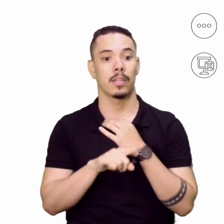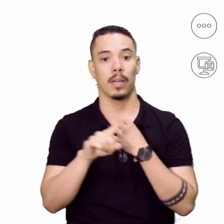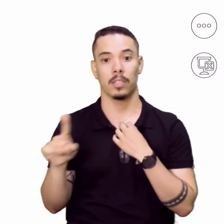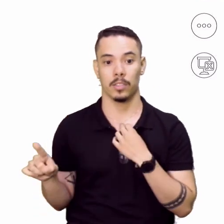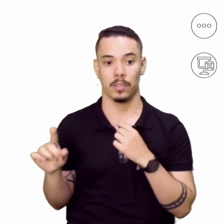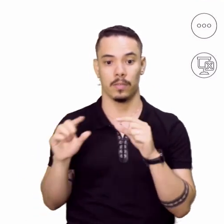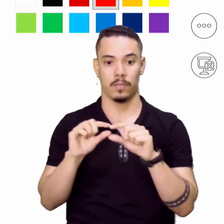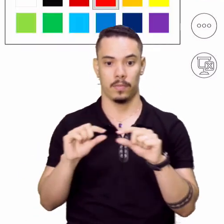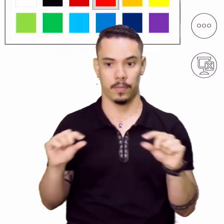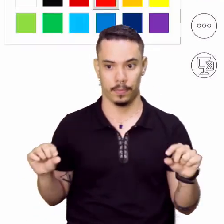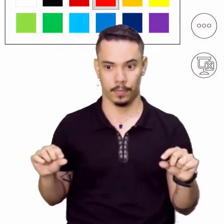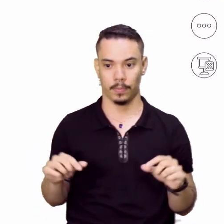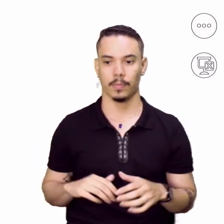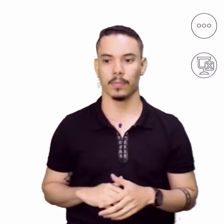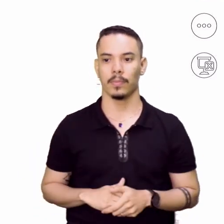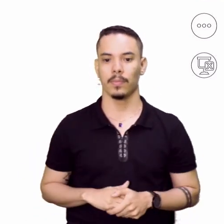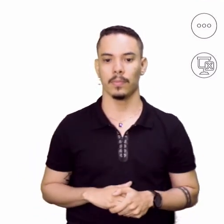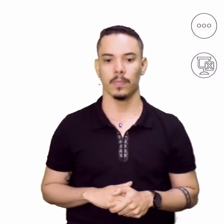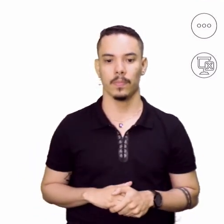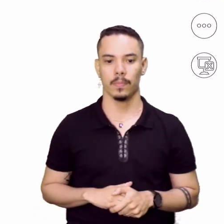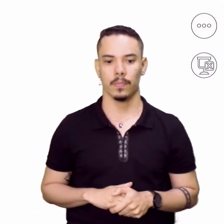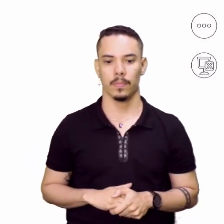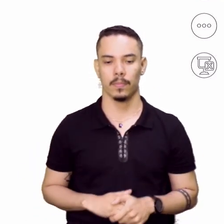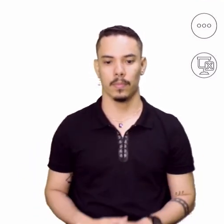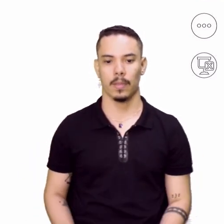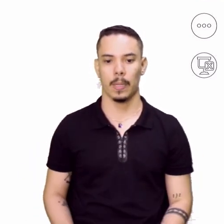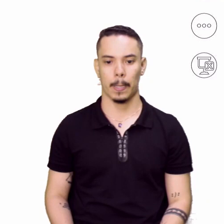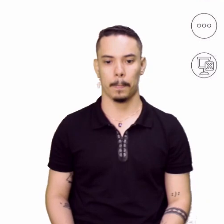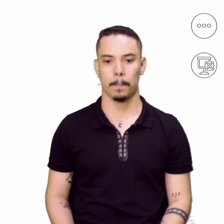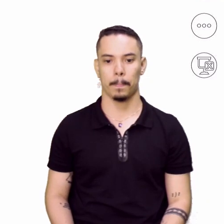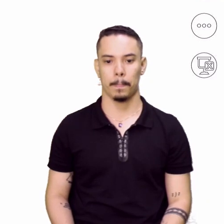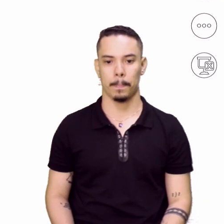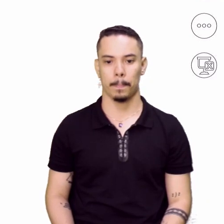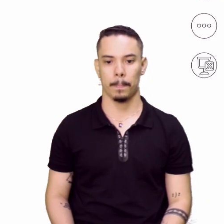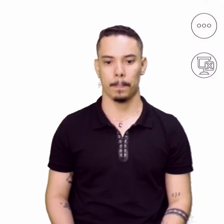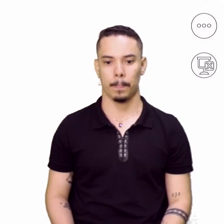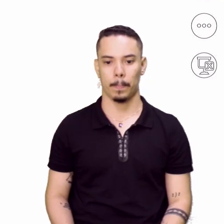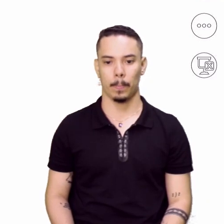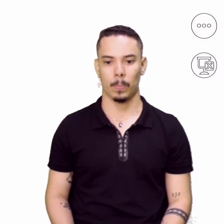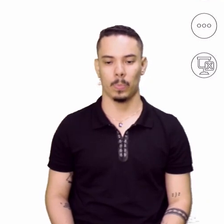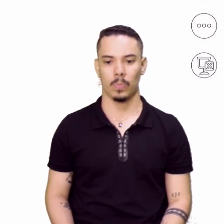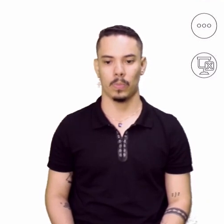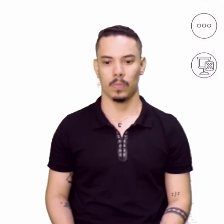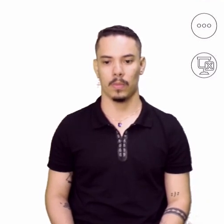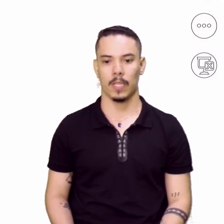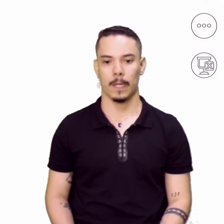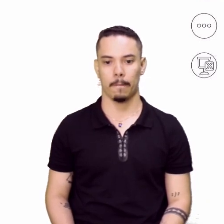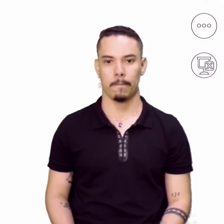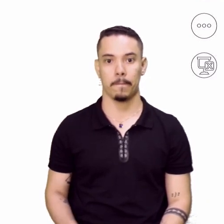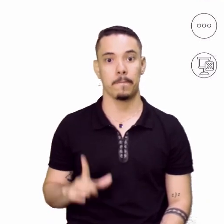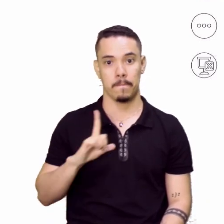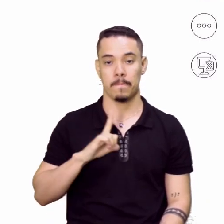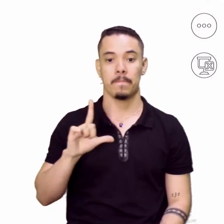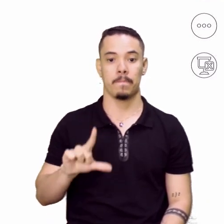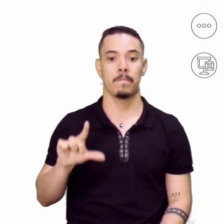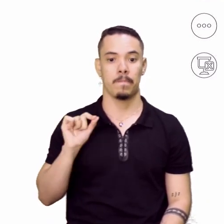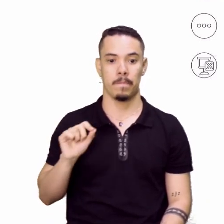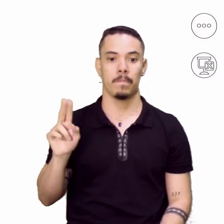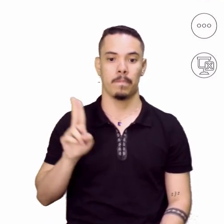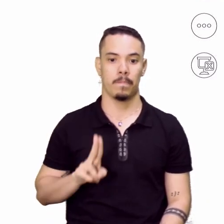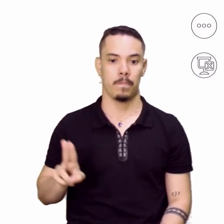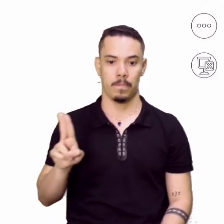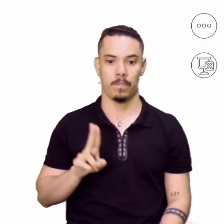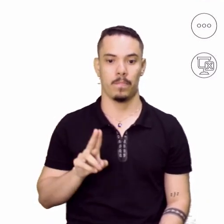frases como aqui que eu coloquei na verdade outras frases como eu mostrei para vocês você tem lá opção de usar o